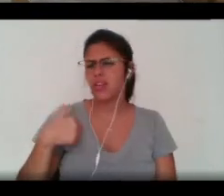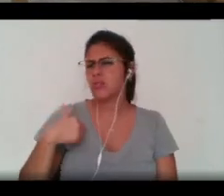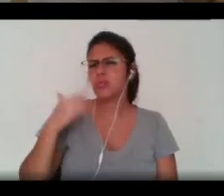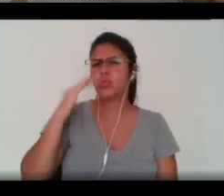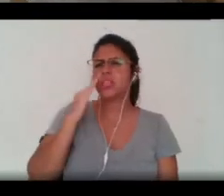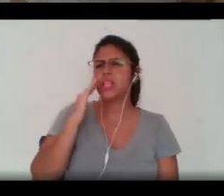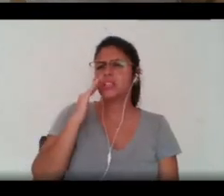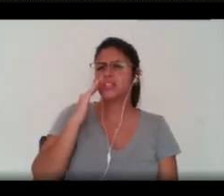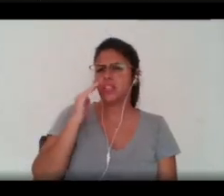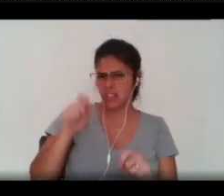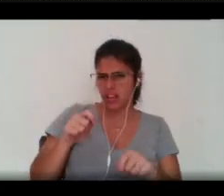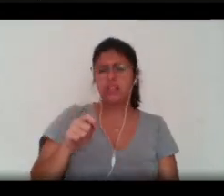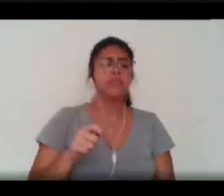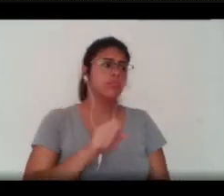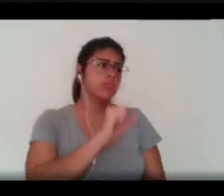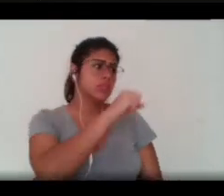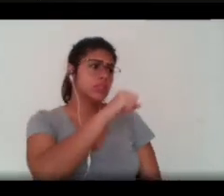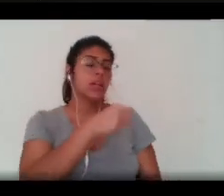gente tem um exemplo.